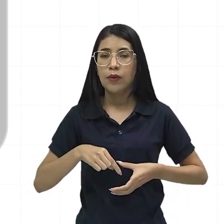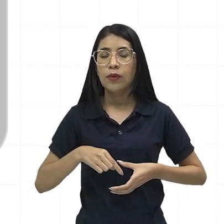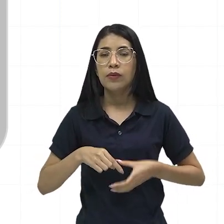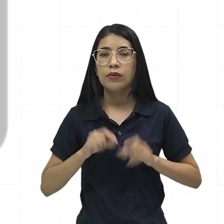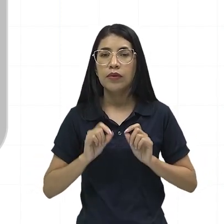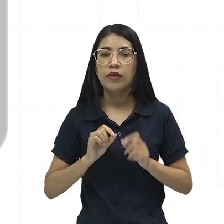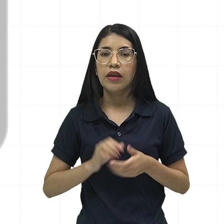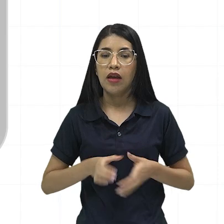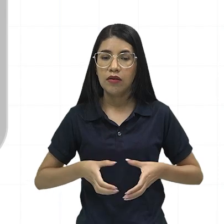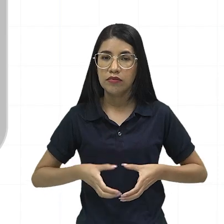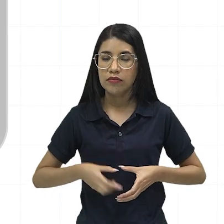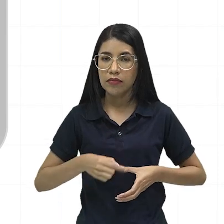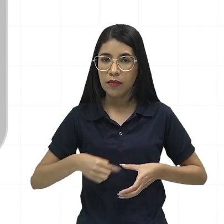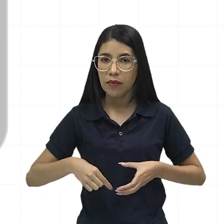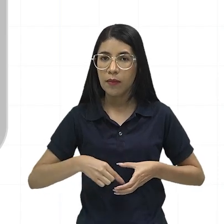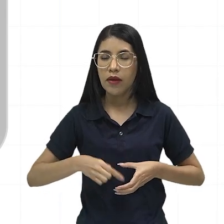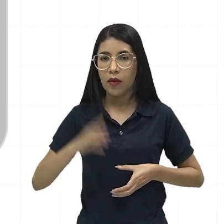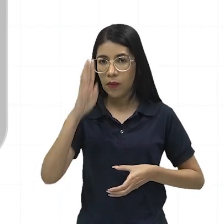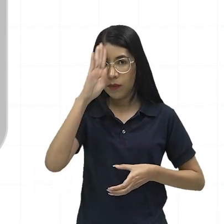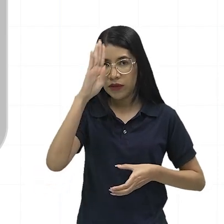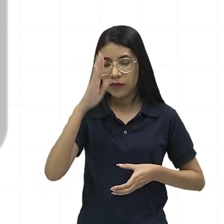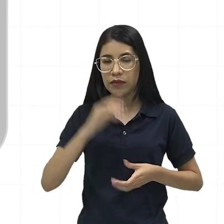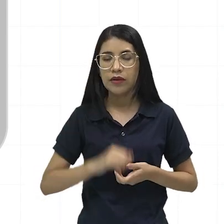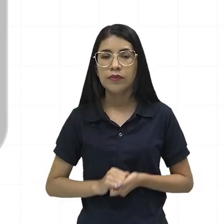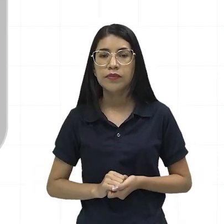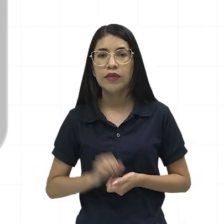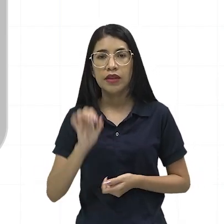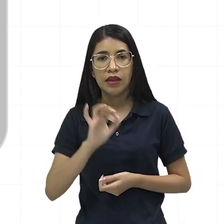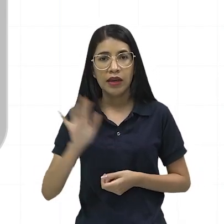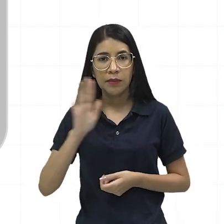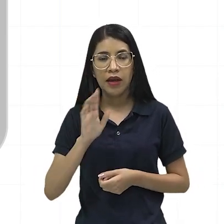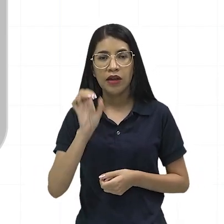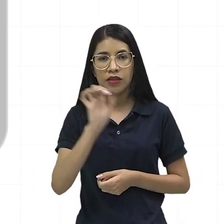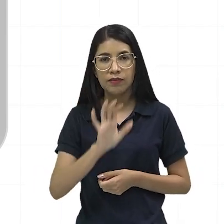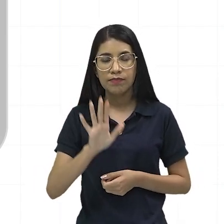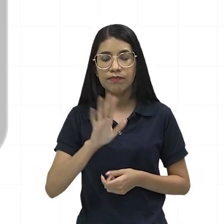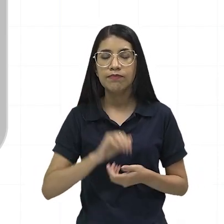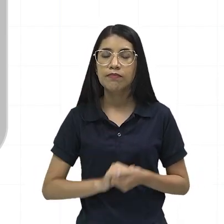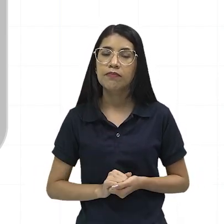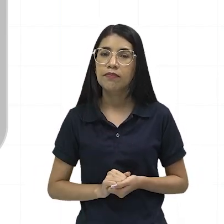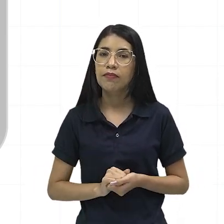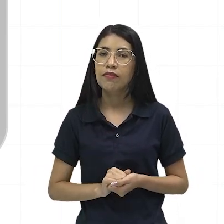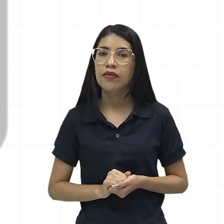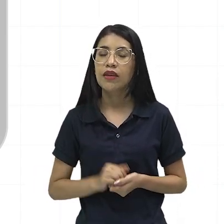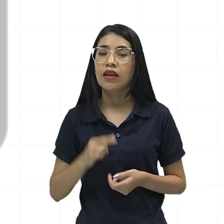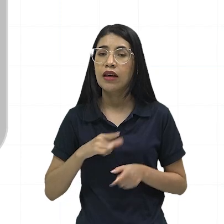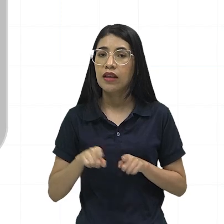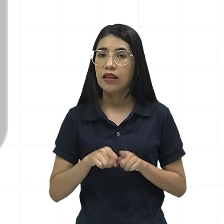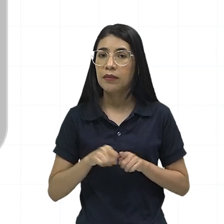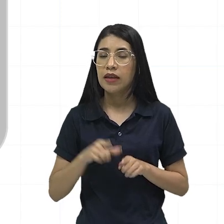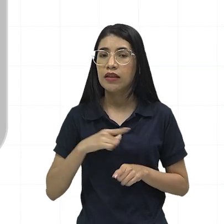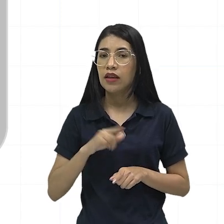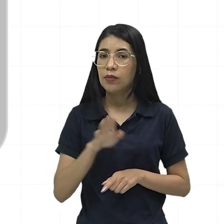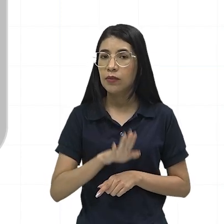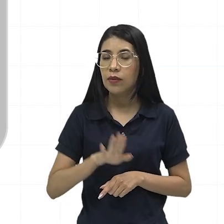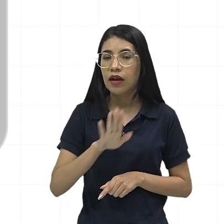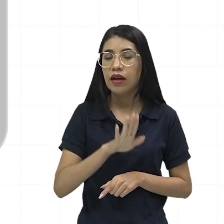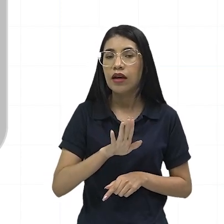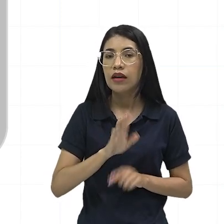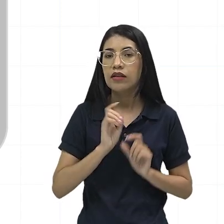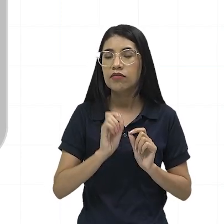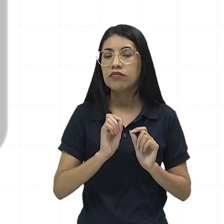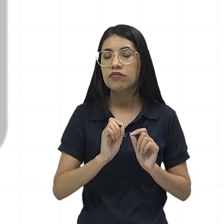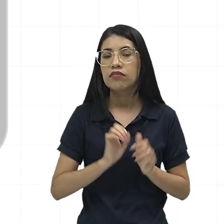esse órgão maior que você está vendo aí centralizado, tá? Existe também uma área, uma região que a gente